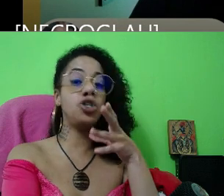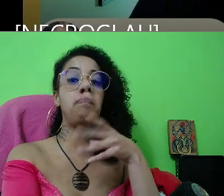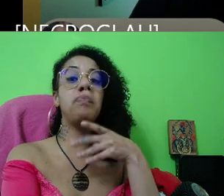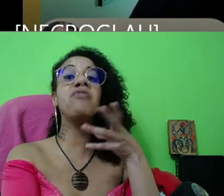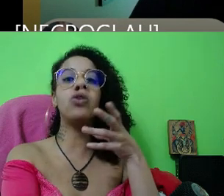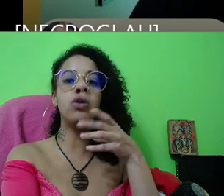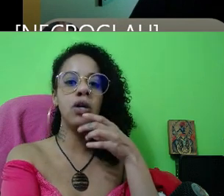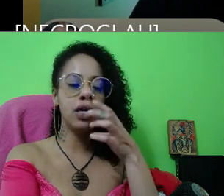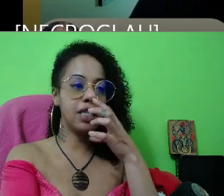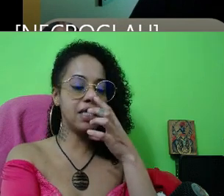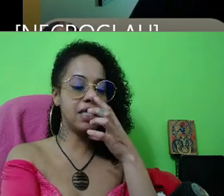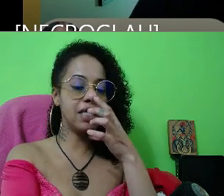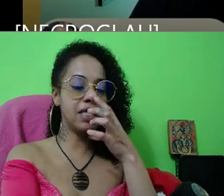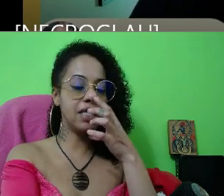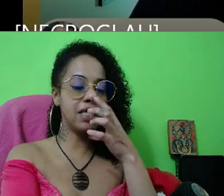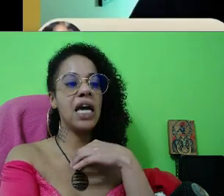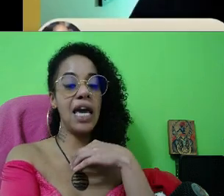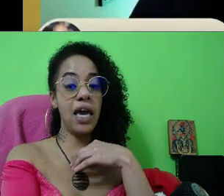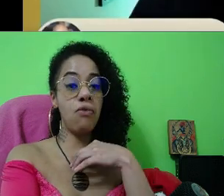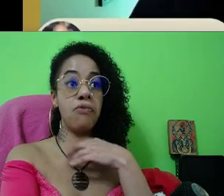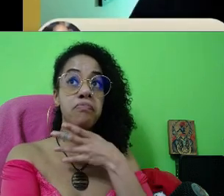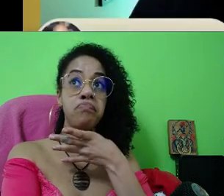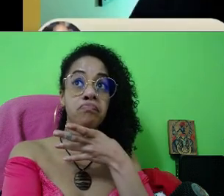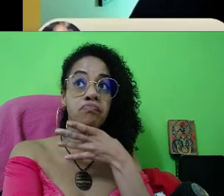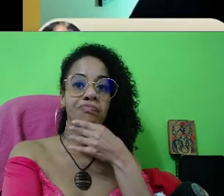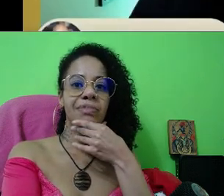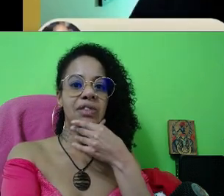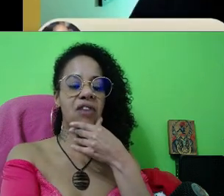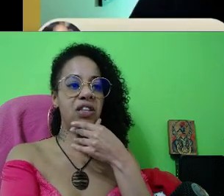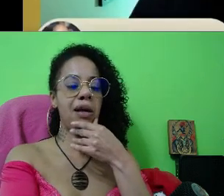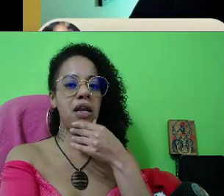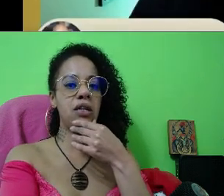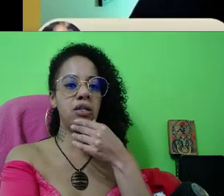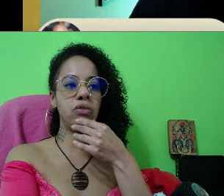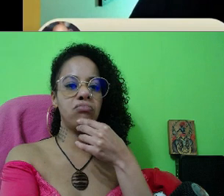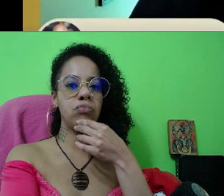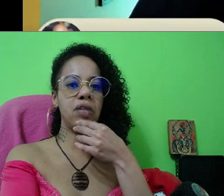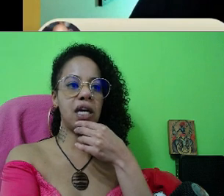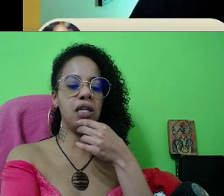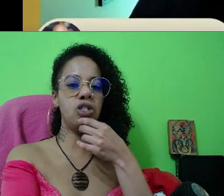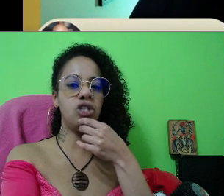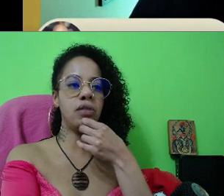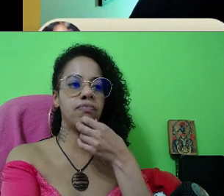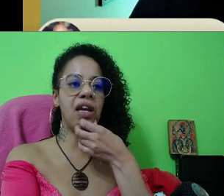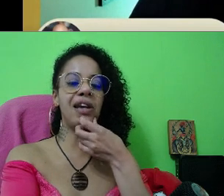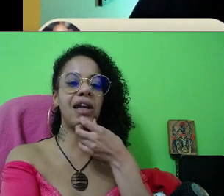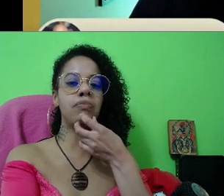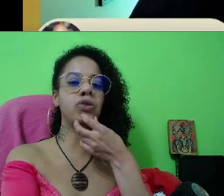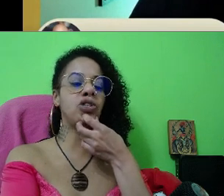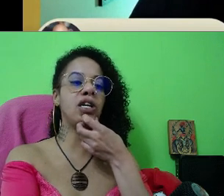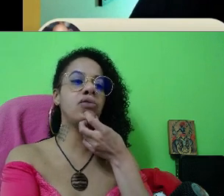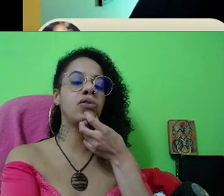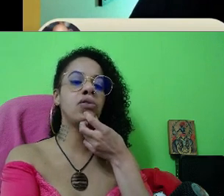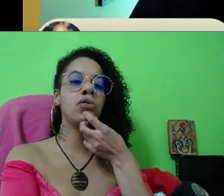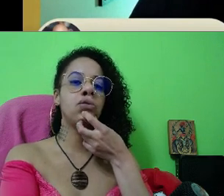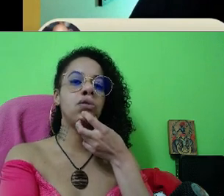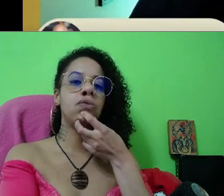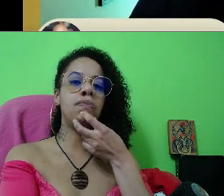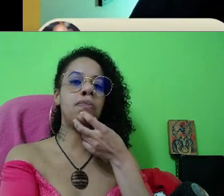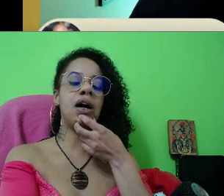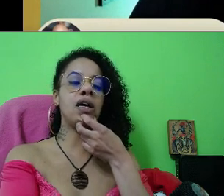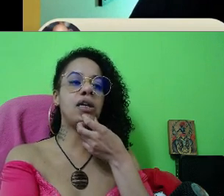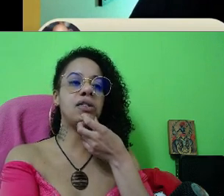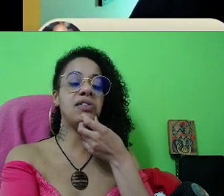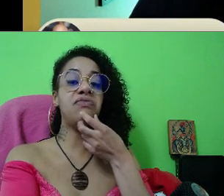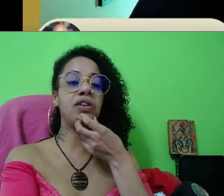foi o grande pivô dessas tretas eu tava trabalhando naquele dia nem lembro direito